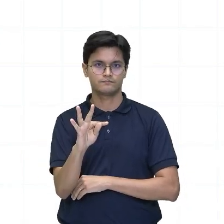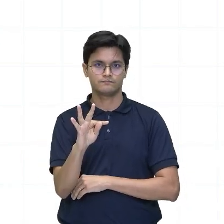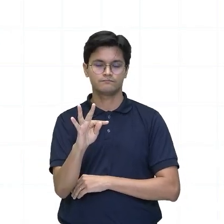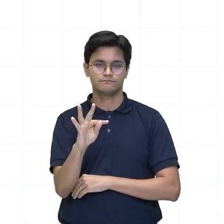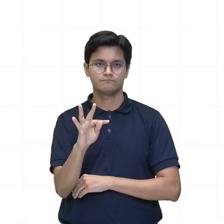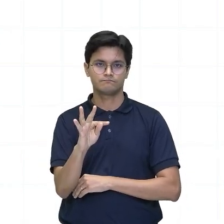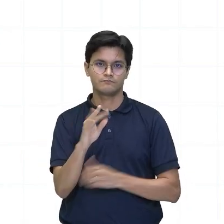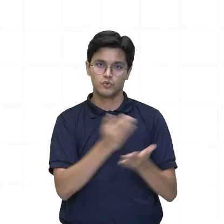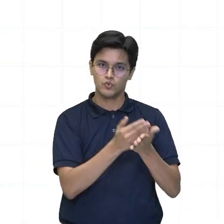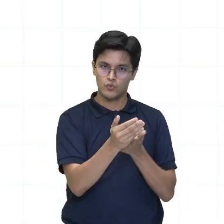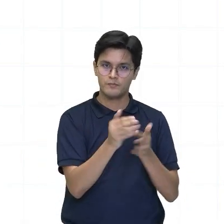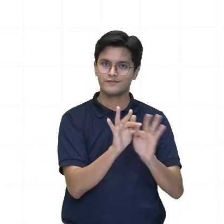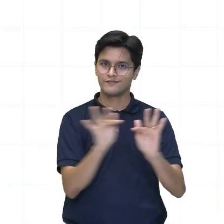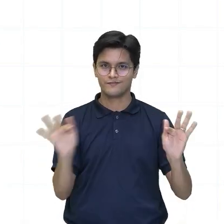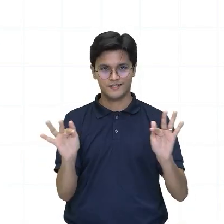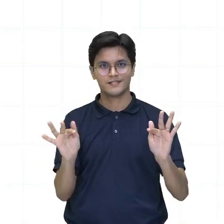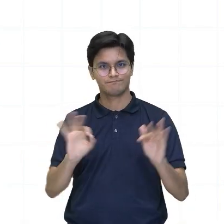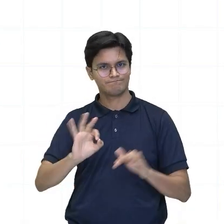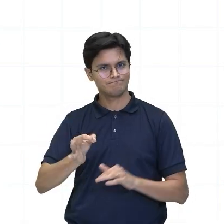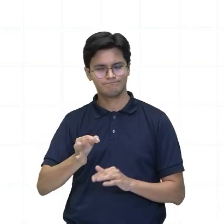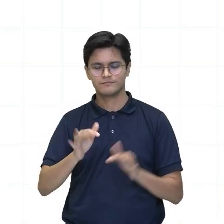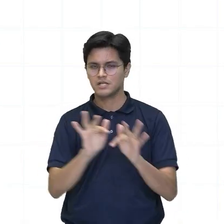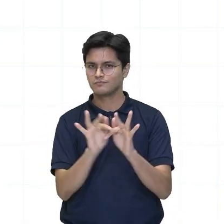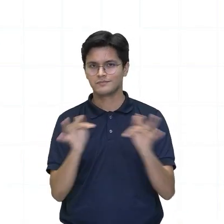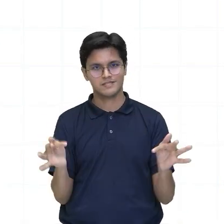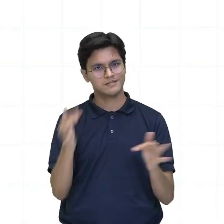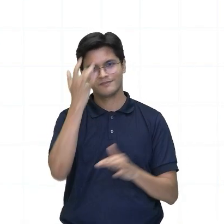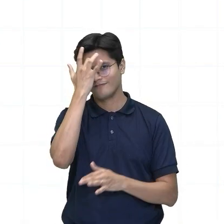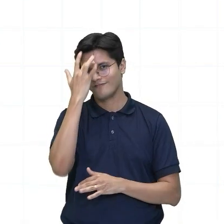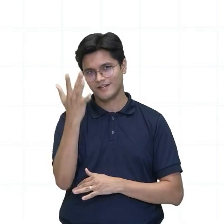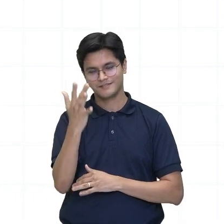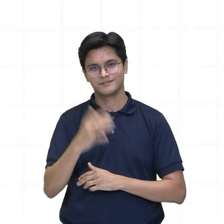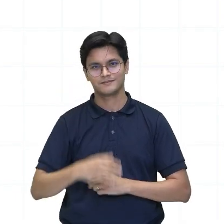no início e pronto, é a coisa mais simples do mundo,